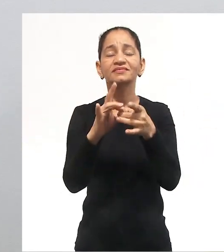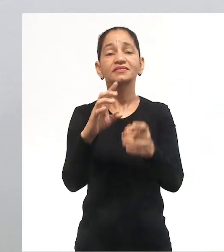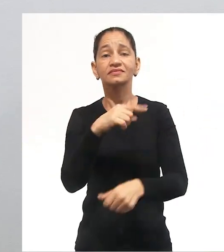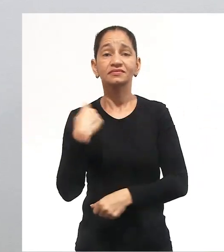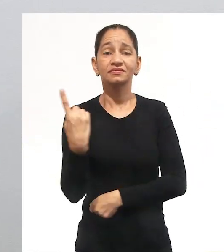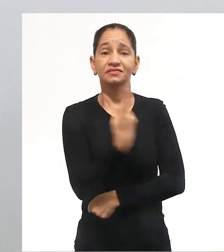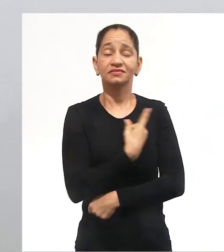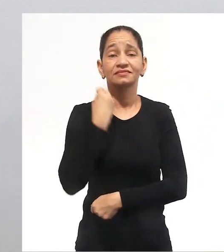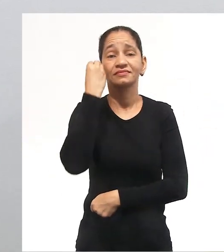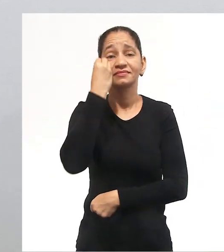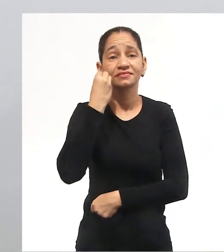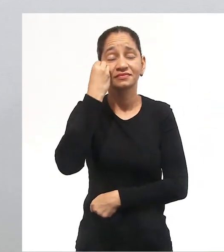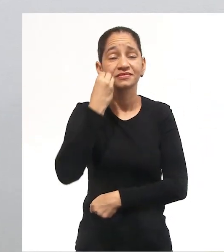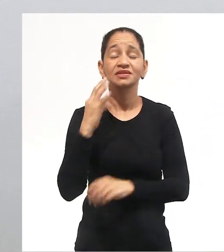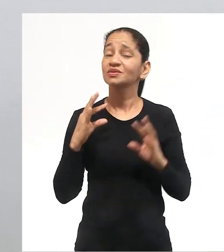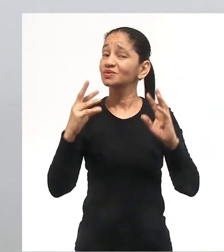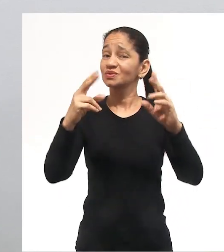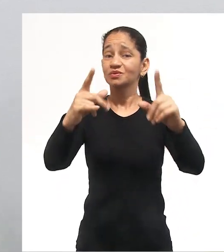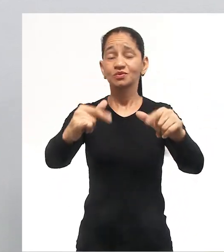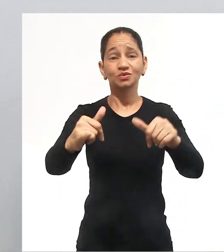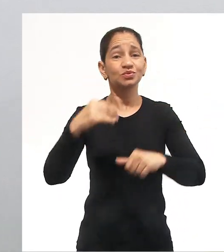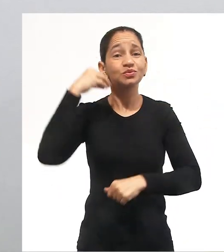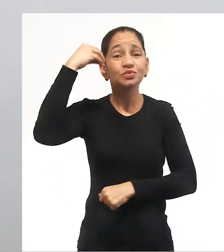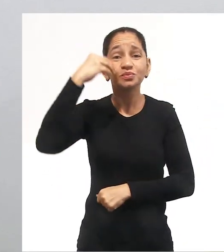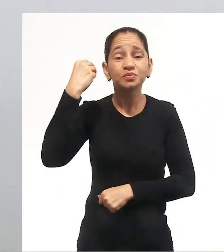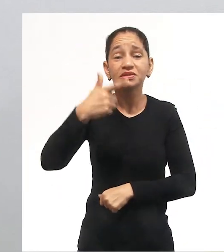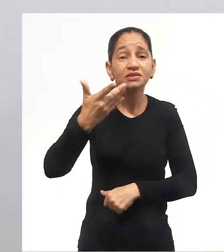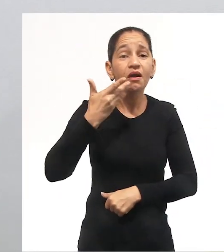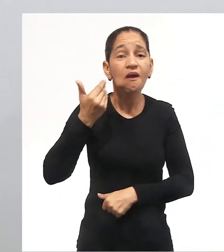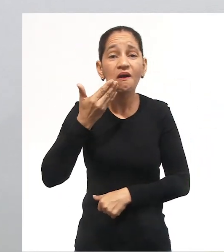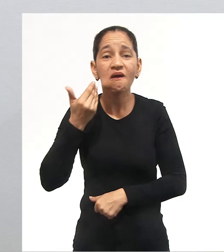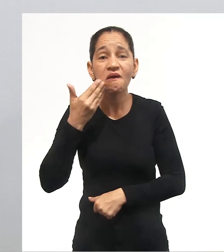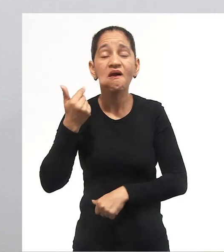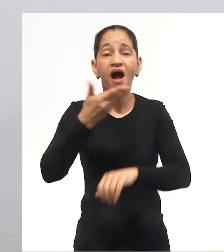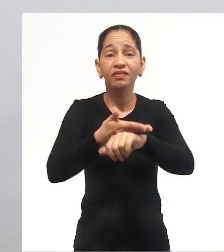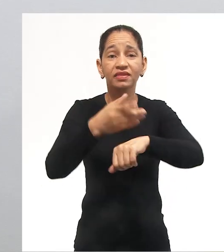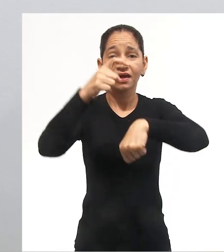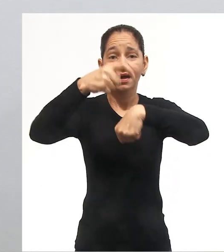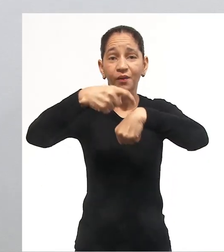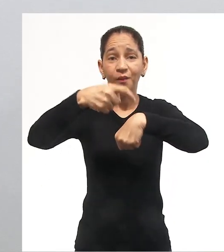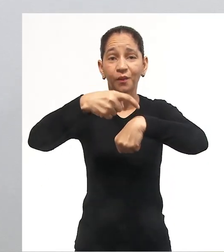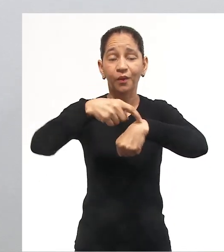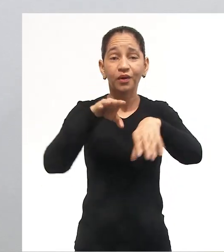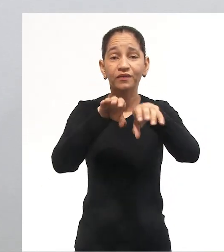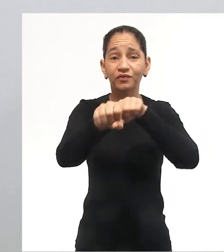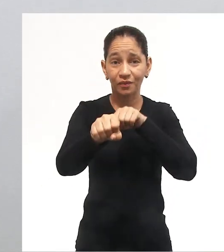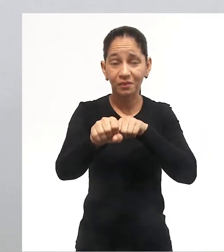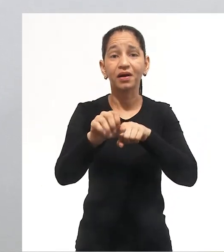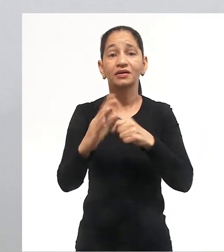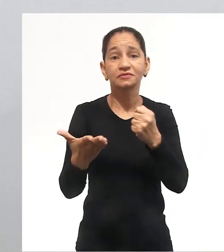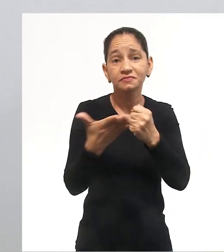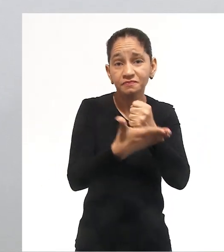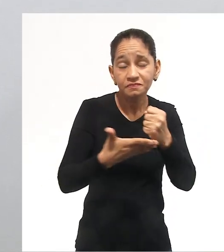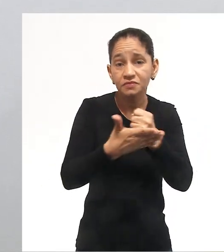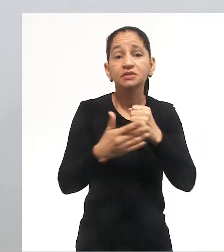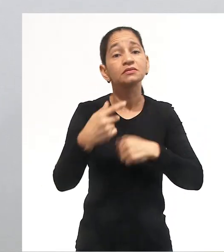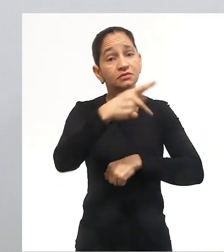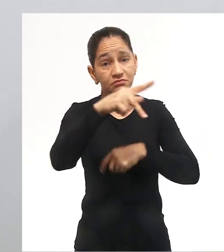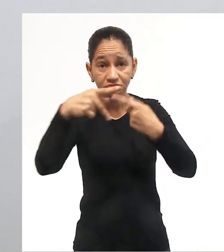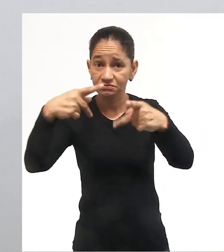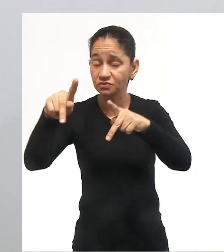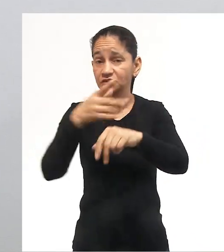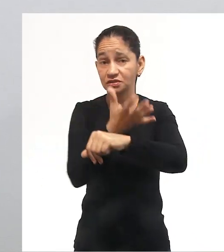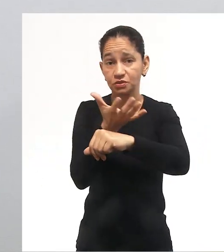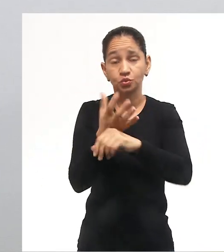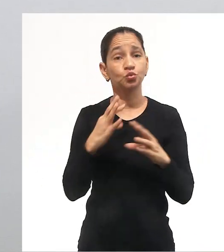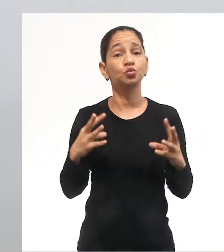toda a nossa vivência, em toda a nossa experiência acadêmica até o momento, né, com o suporte, o aporte dos professores